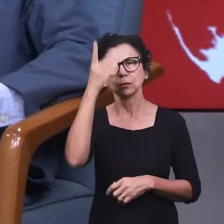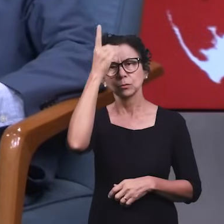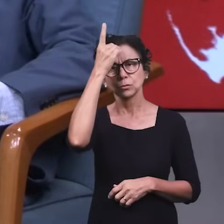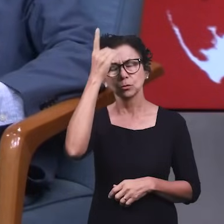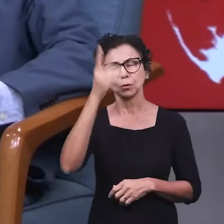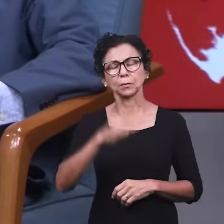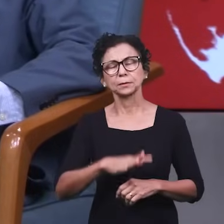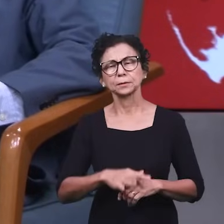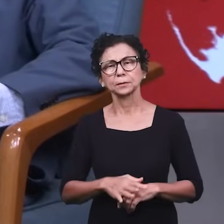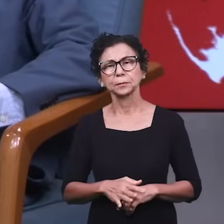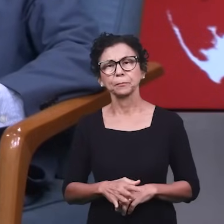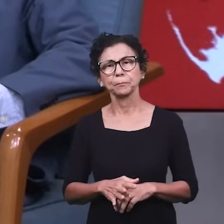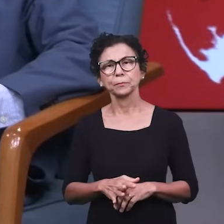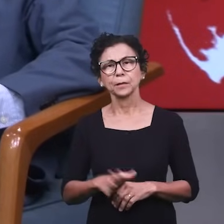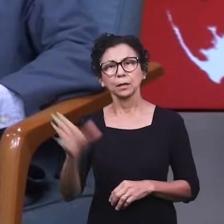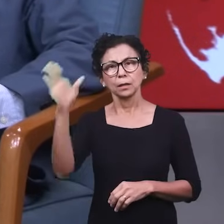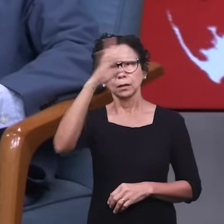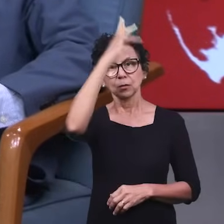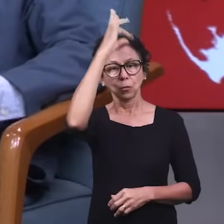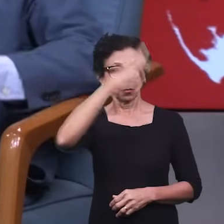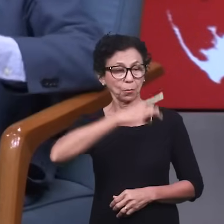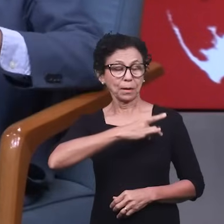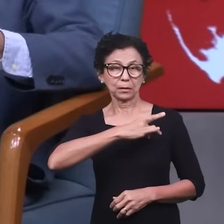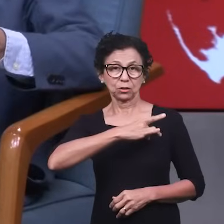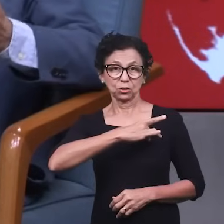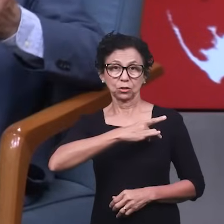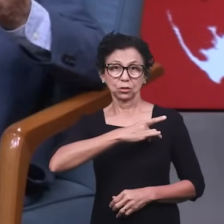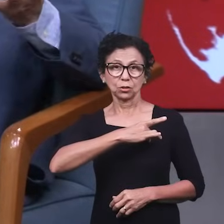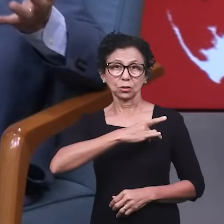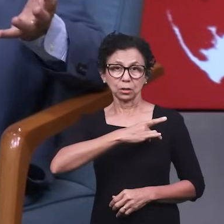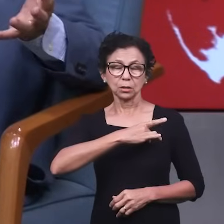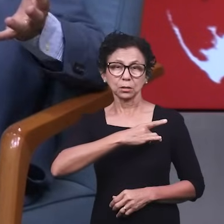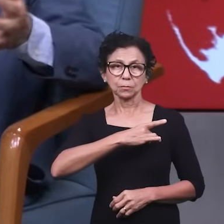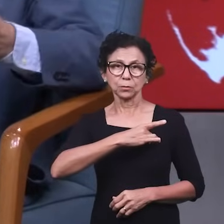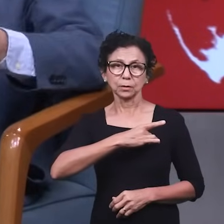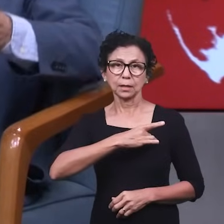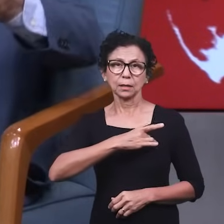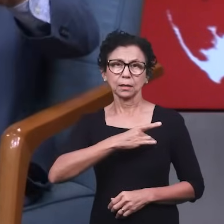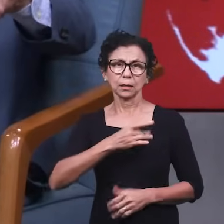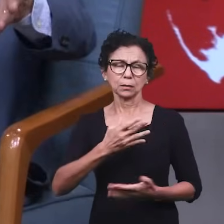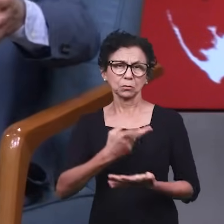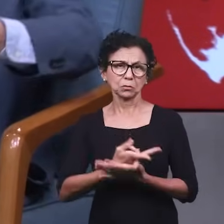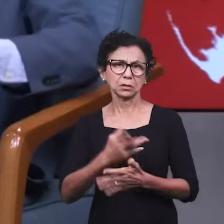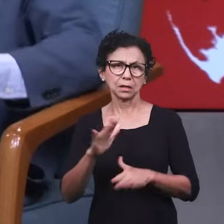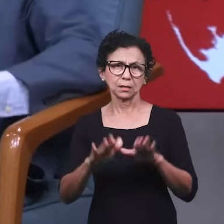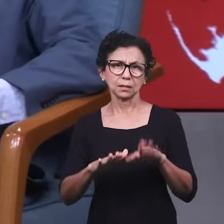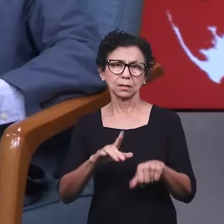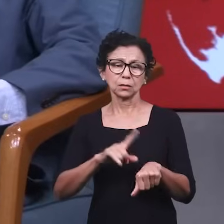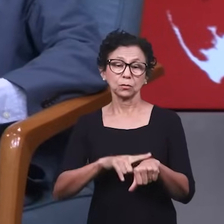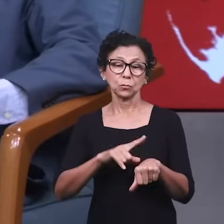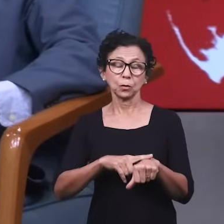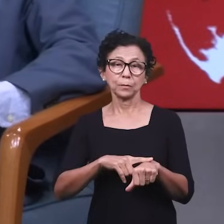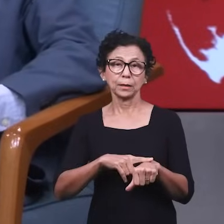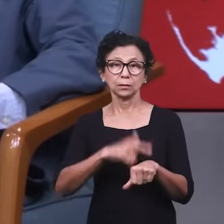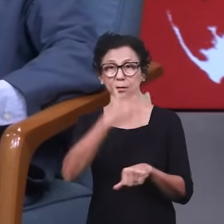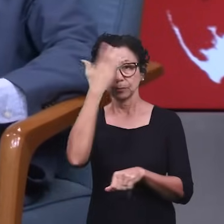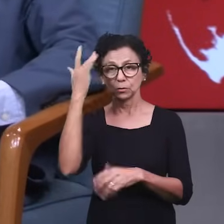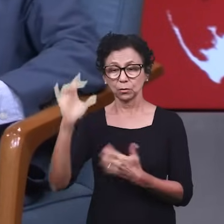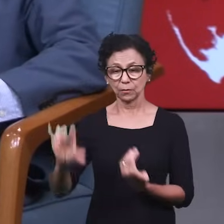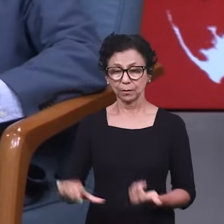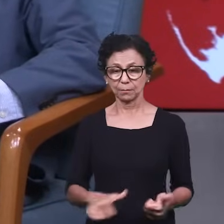batizar um irmão nas águas, e o Espírito Santo ali se manifesta para falar àquele que está sendo batizado,